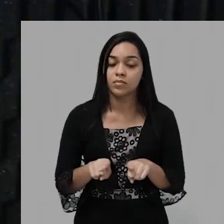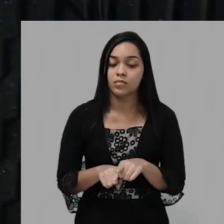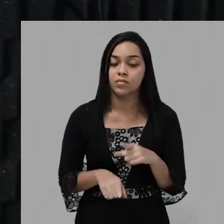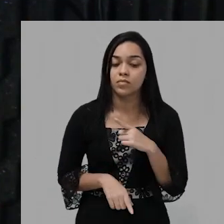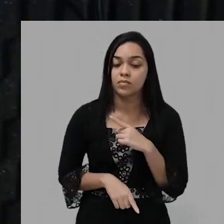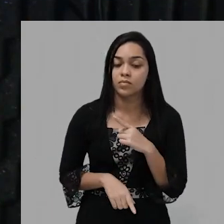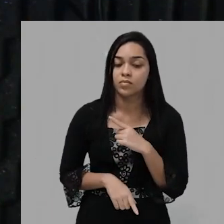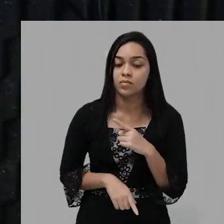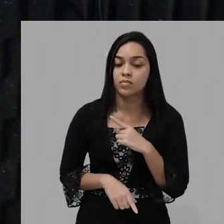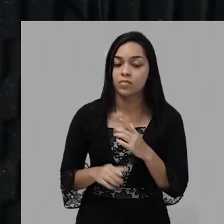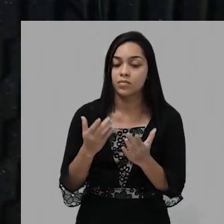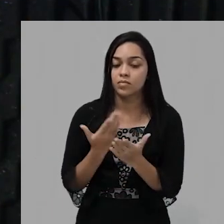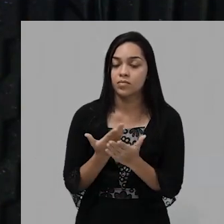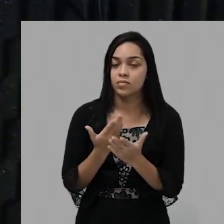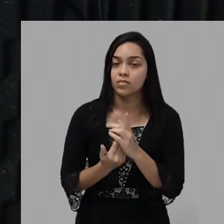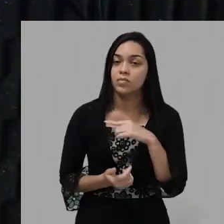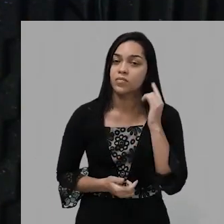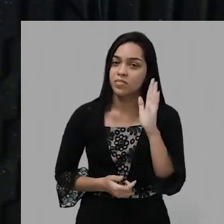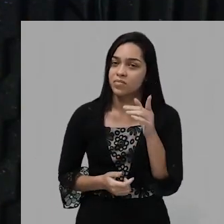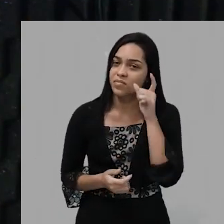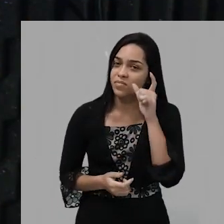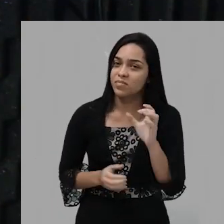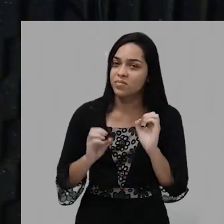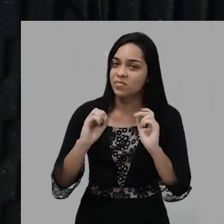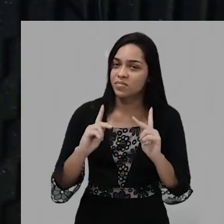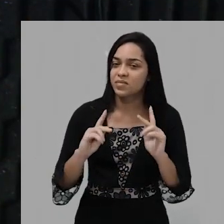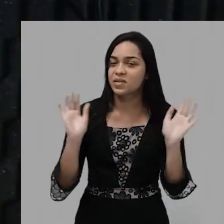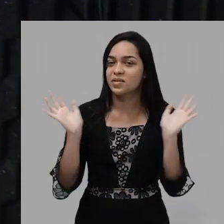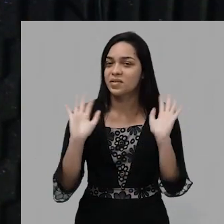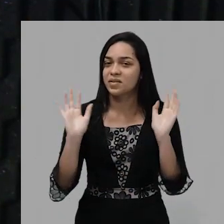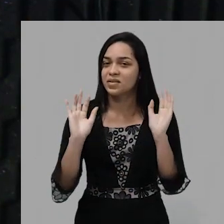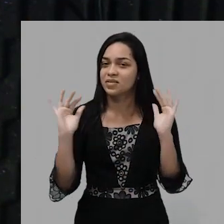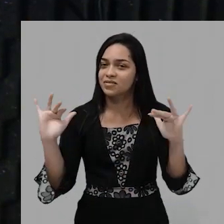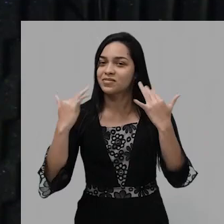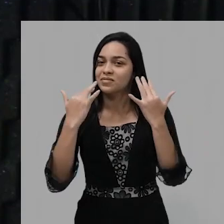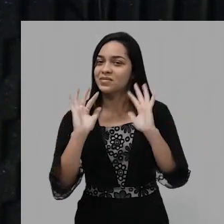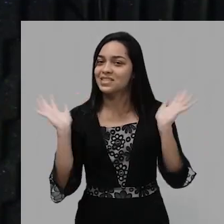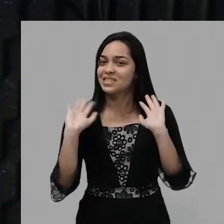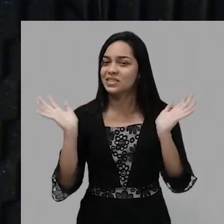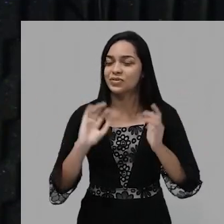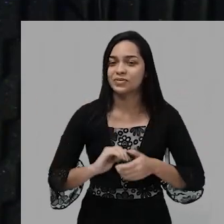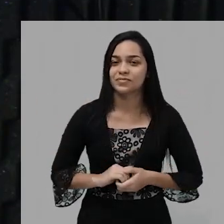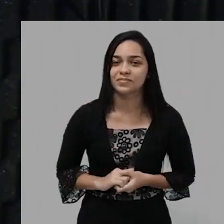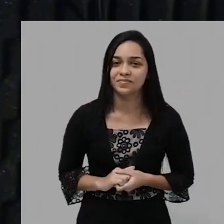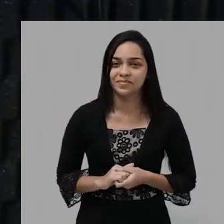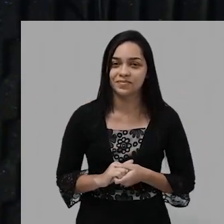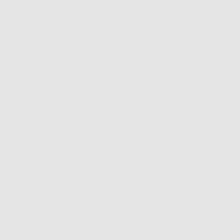sobre essa escola literária que a gente acabou de assistir. Obrigada pela presença e até a próxima.